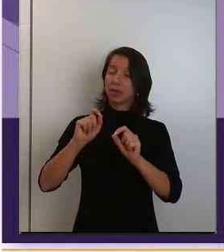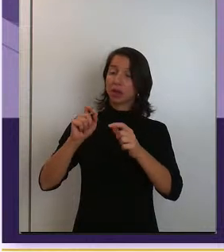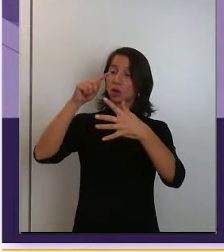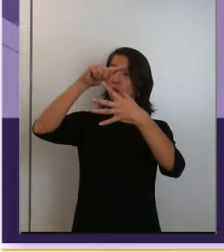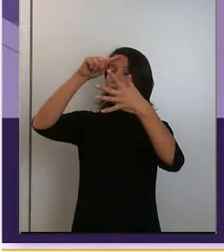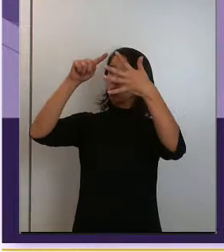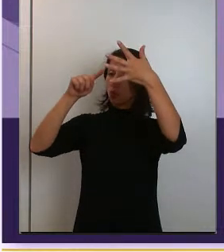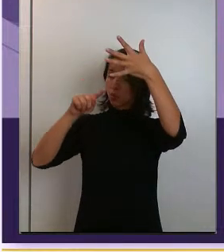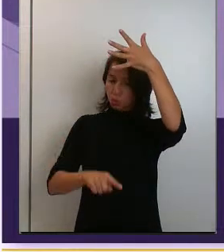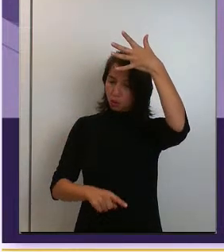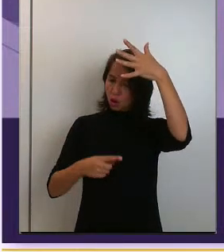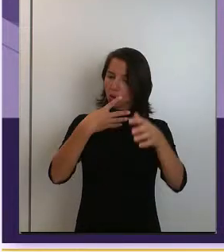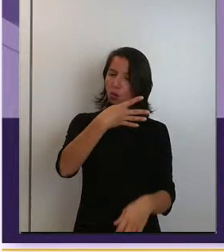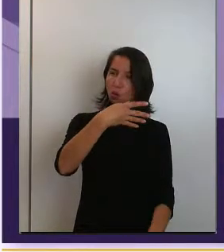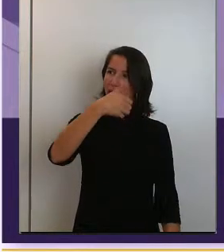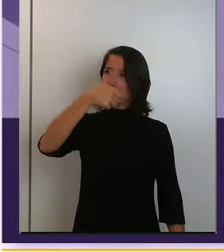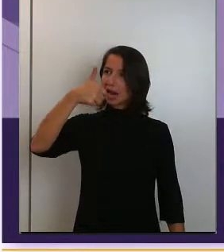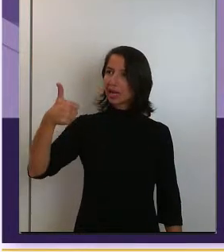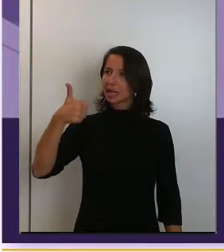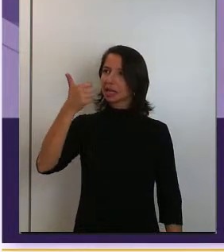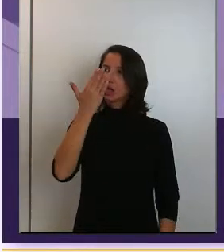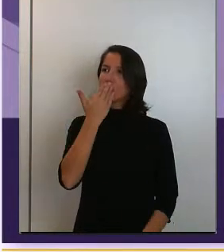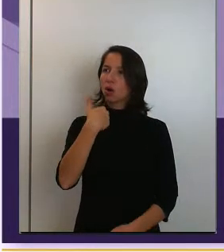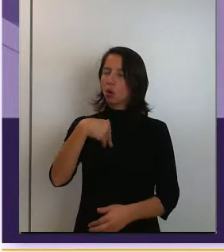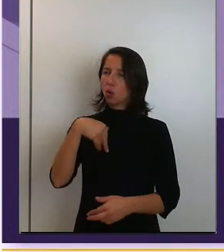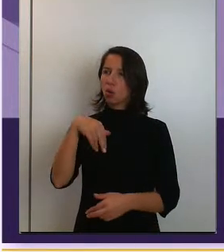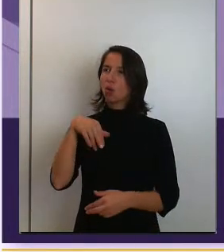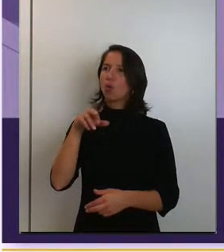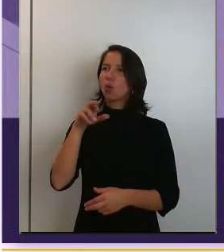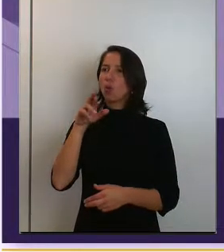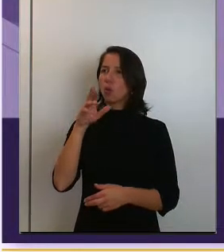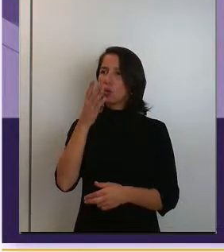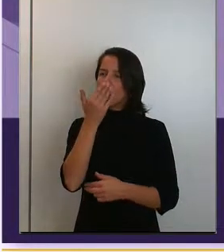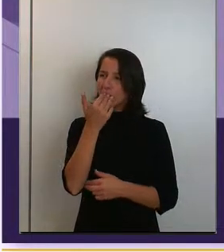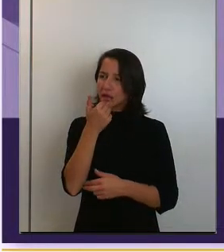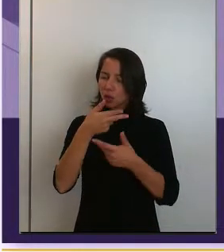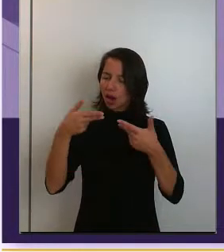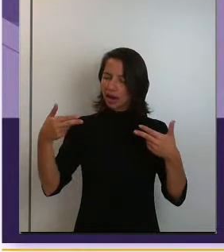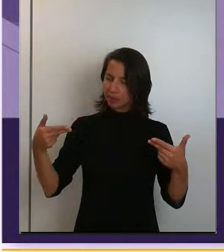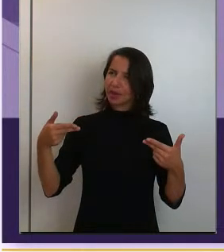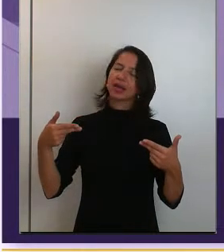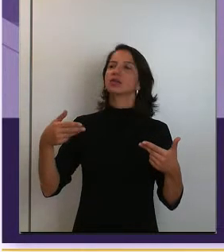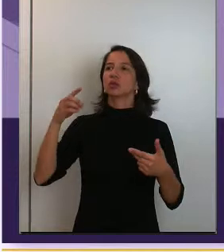no dia anterior à entrevista, né? Alimentos e grupos de alimentos.